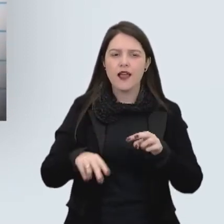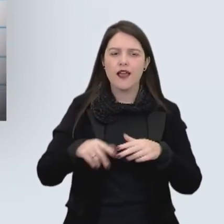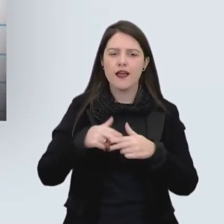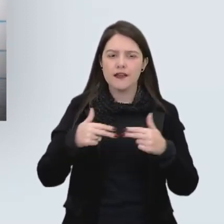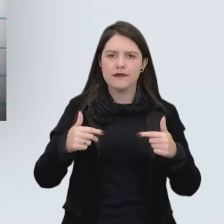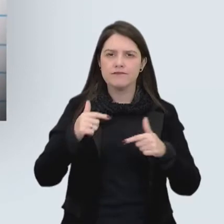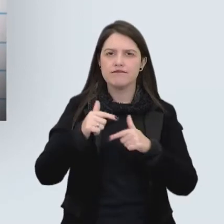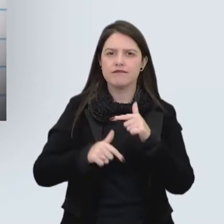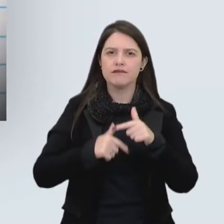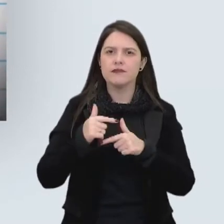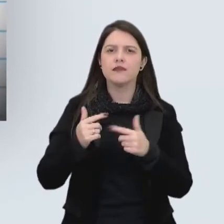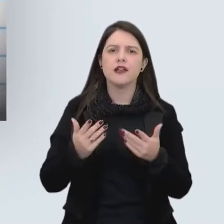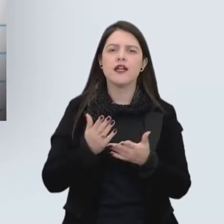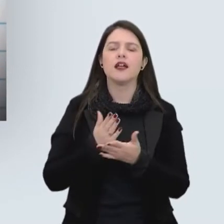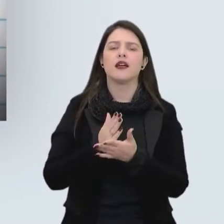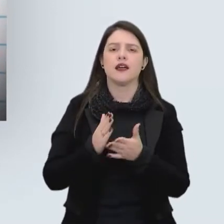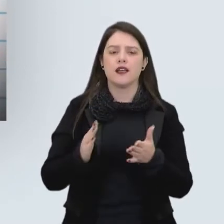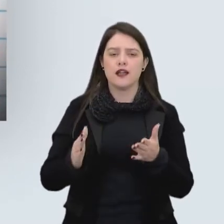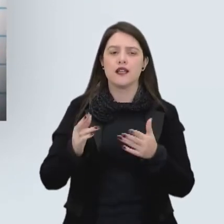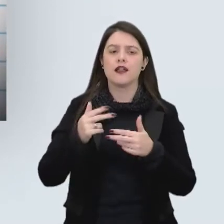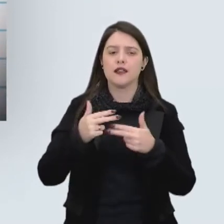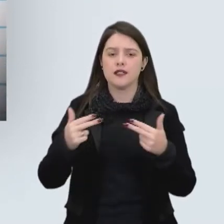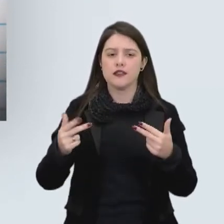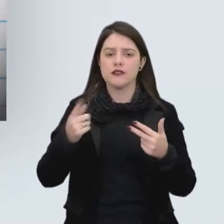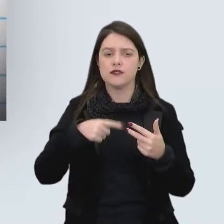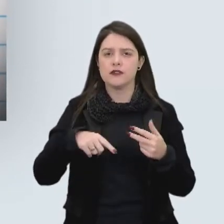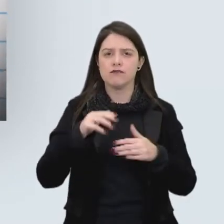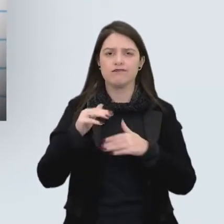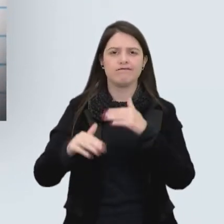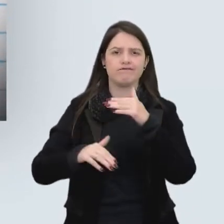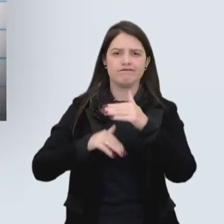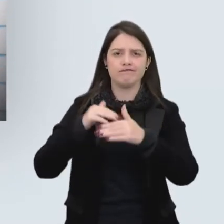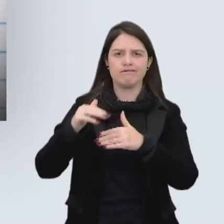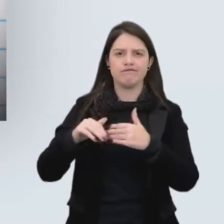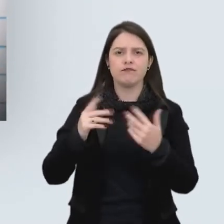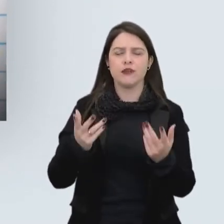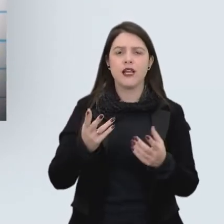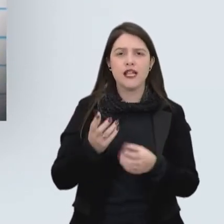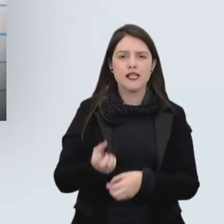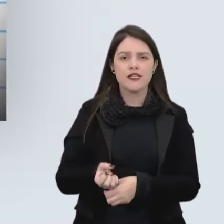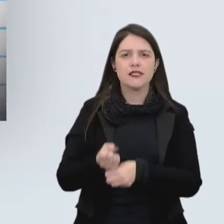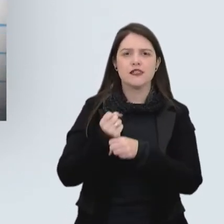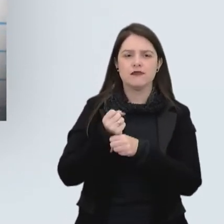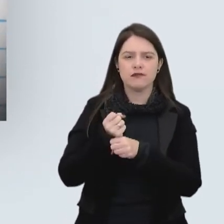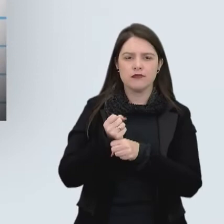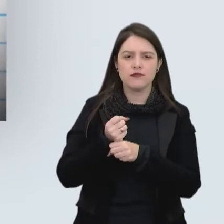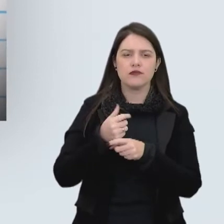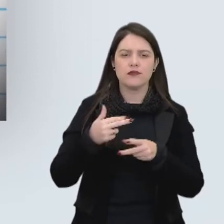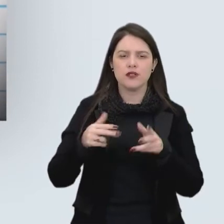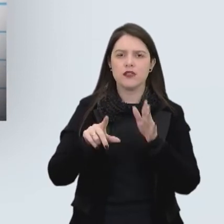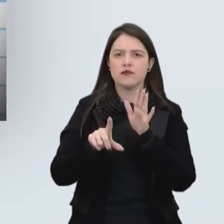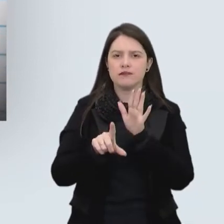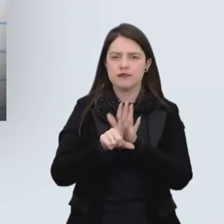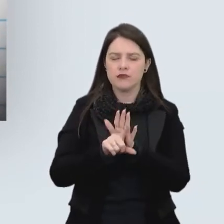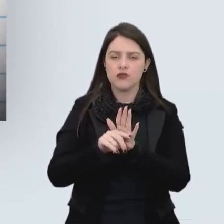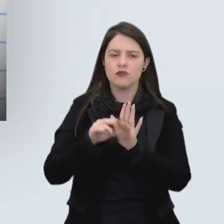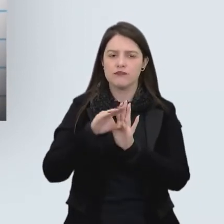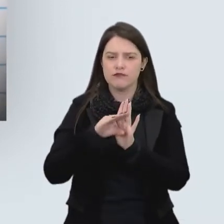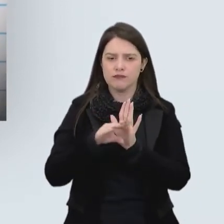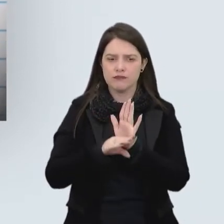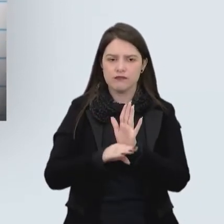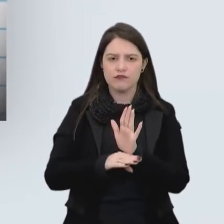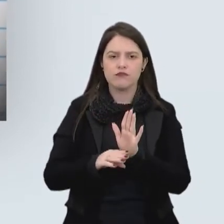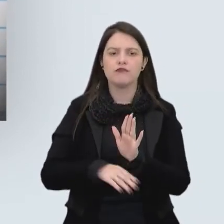forçado, acabar com a escravidão moderna e o tráfico de pessoas e assegurar a proibição e eliminação das piores formas de